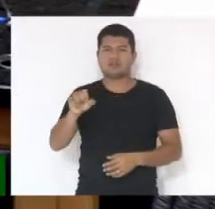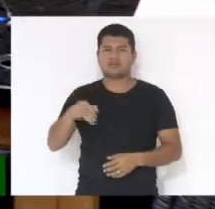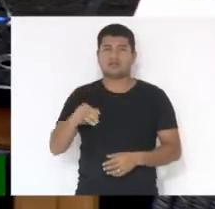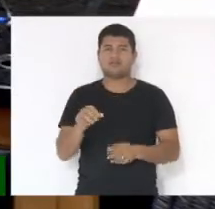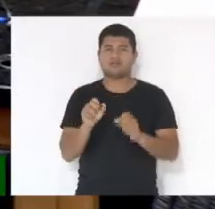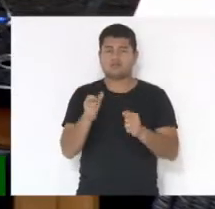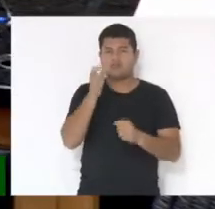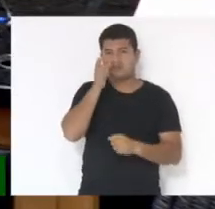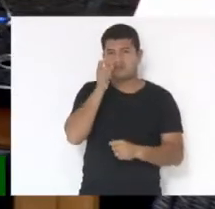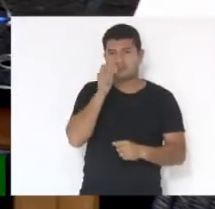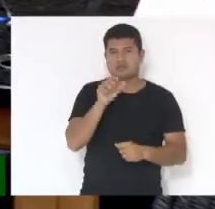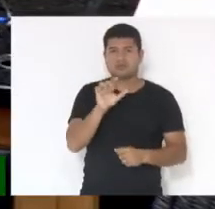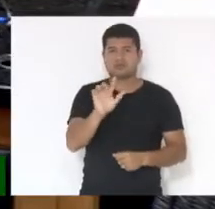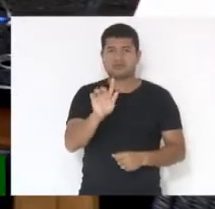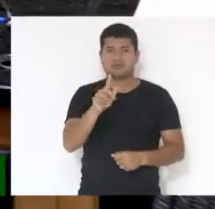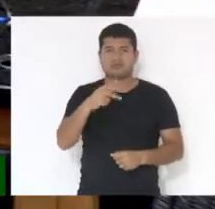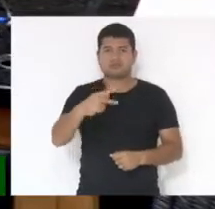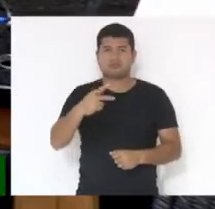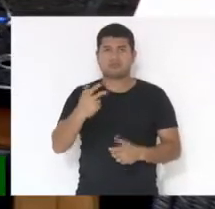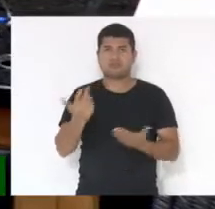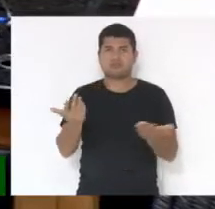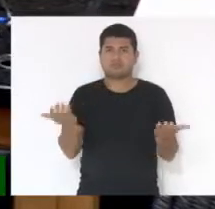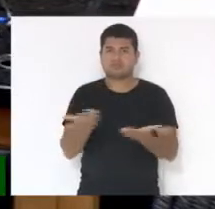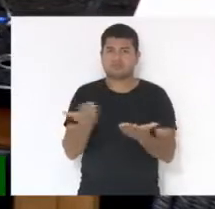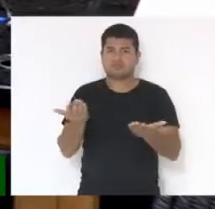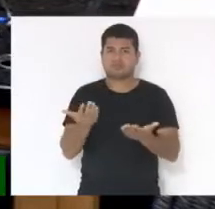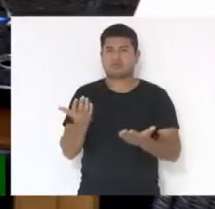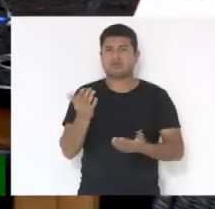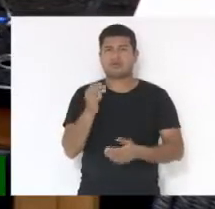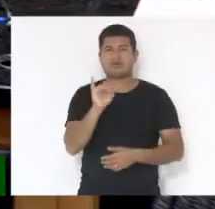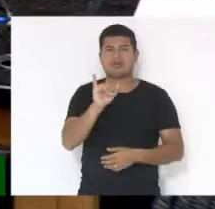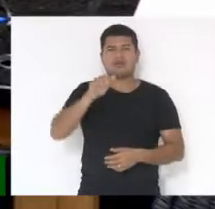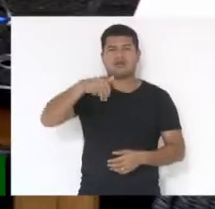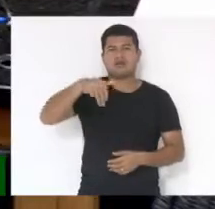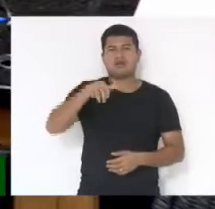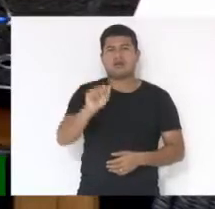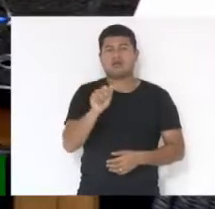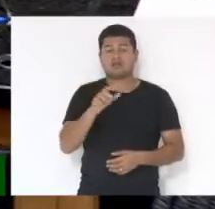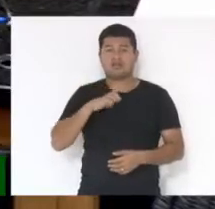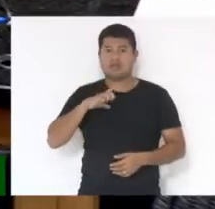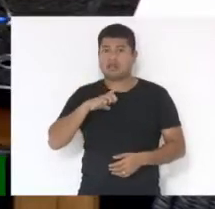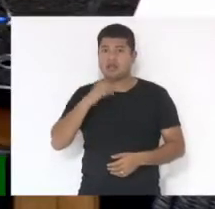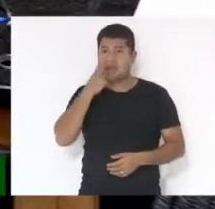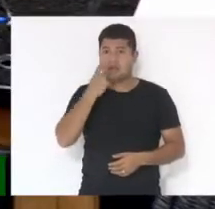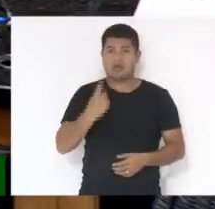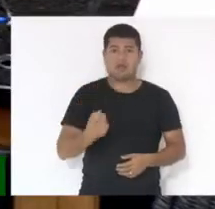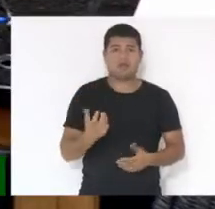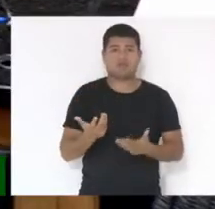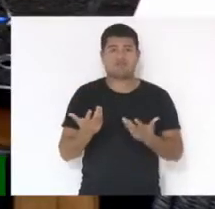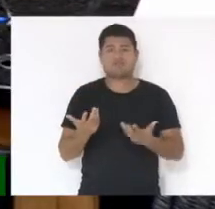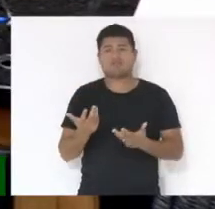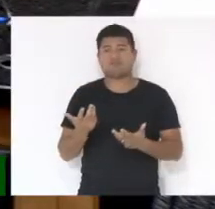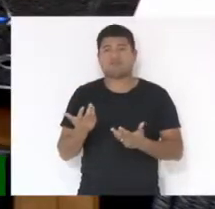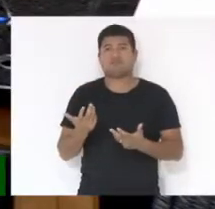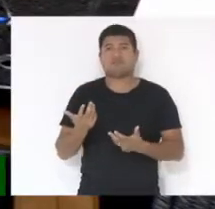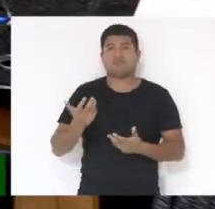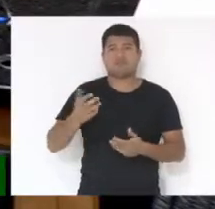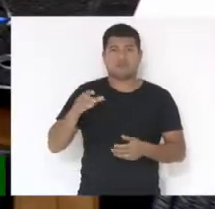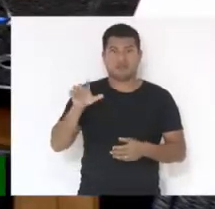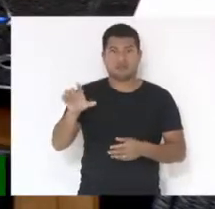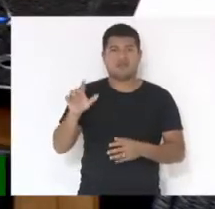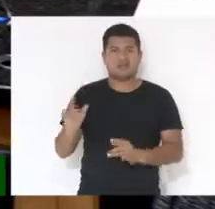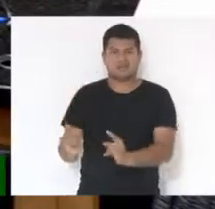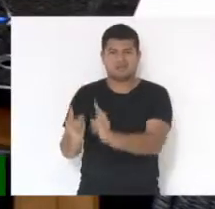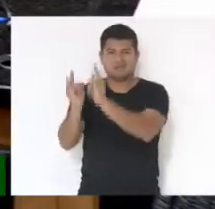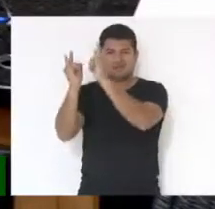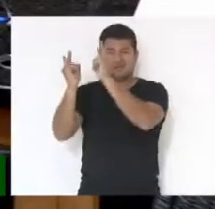A Fátima, enquanto Fátima e agora a IMA, teria interesse por parte pelo imóvel,